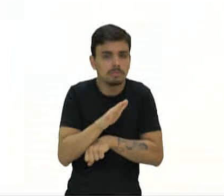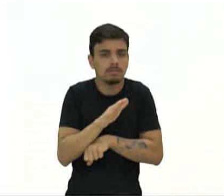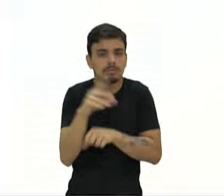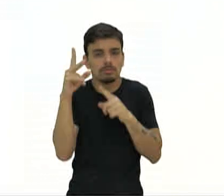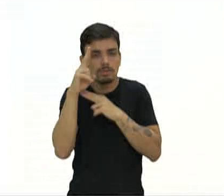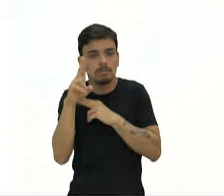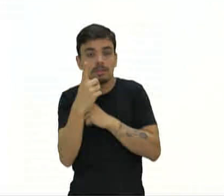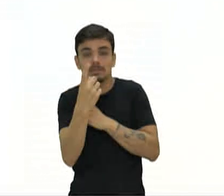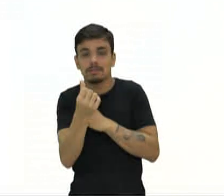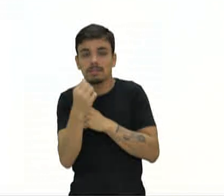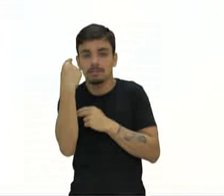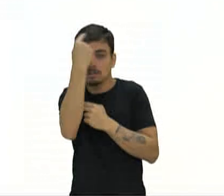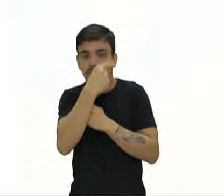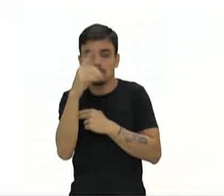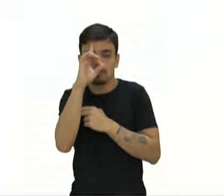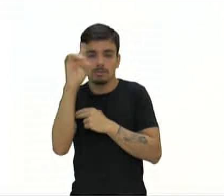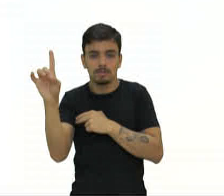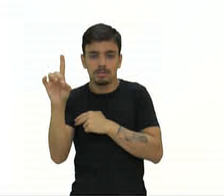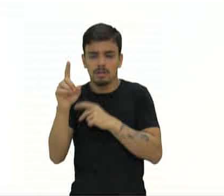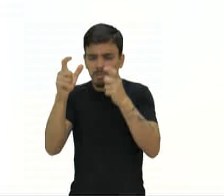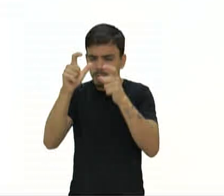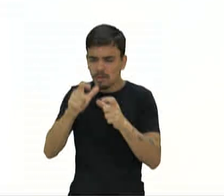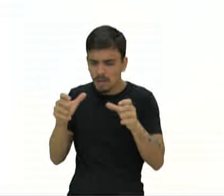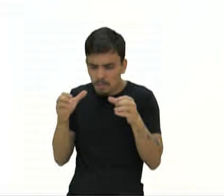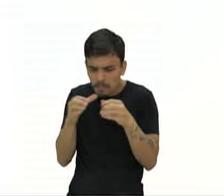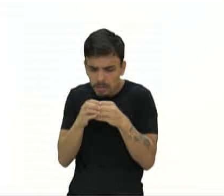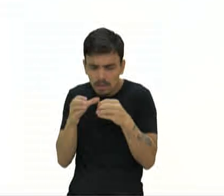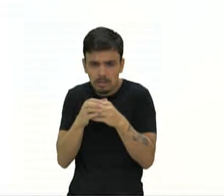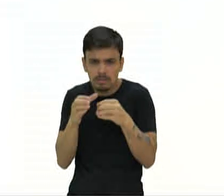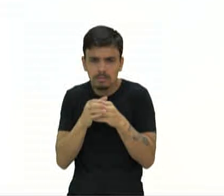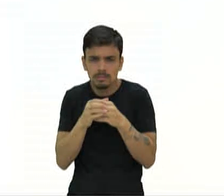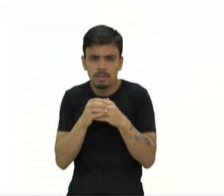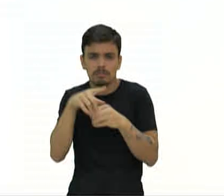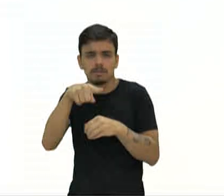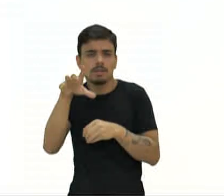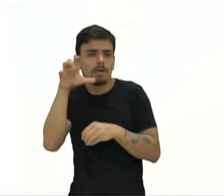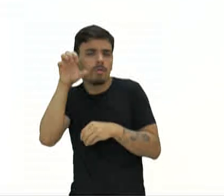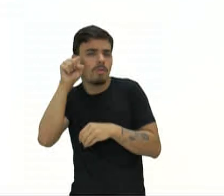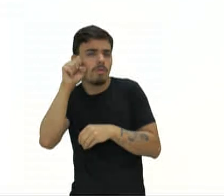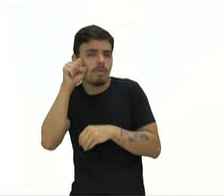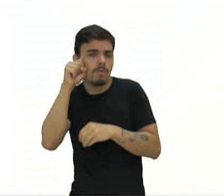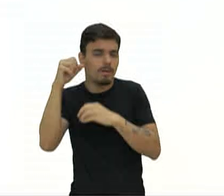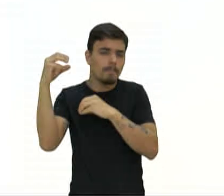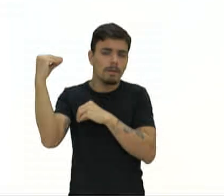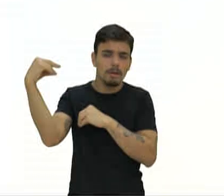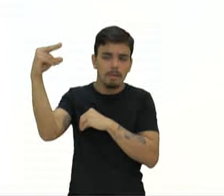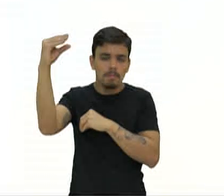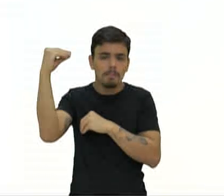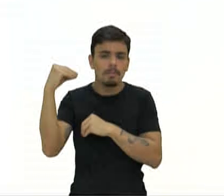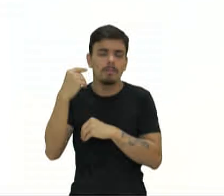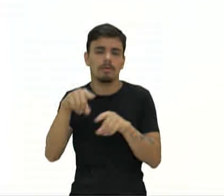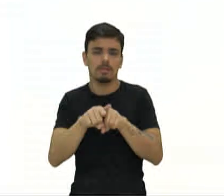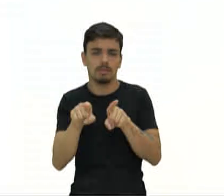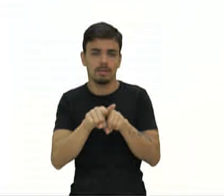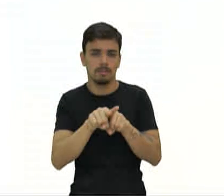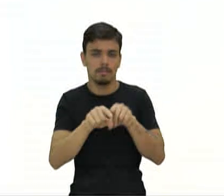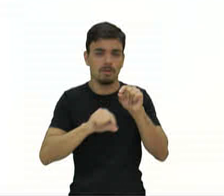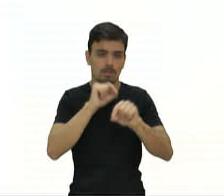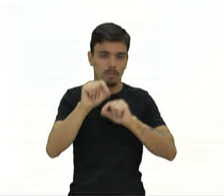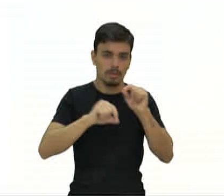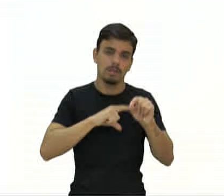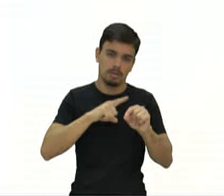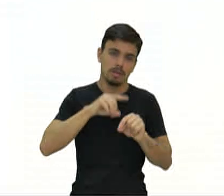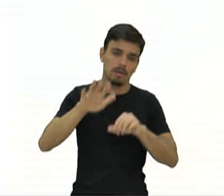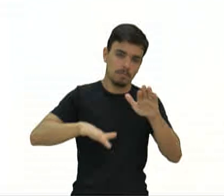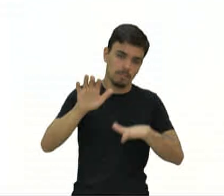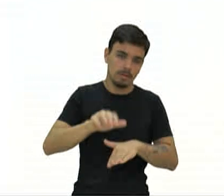o lugar apertadinho sem ser desconfortável. Você ouve conversas abafadas do lado de fora, nas quais predomina sempre uma voz